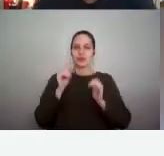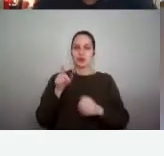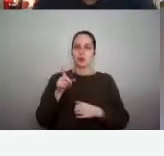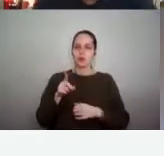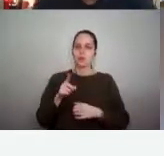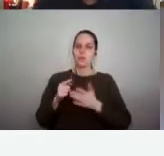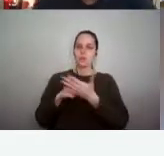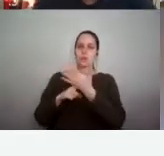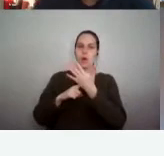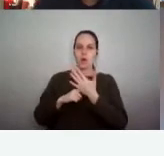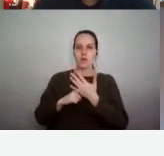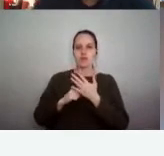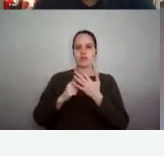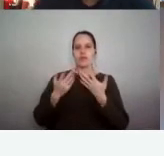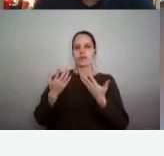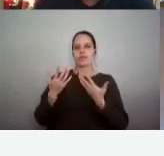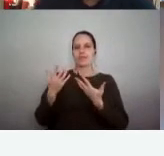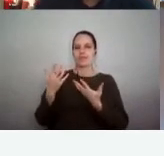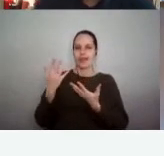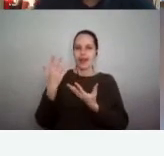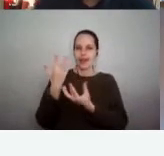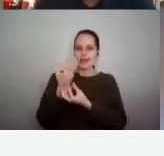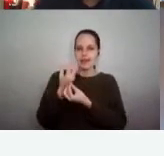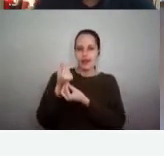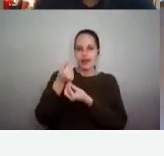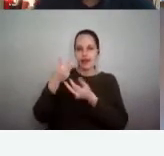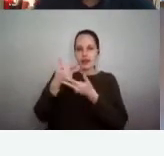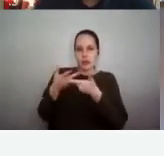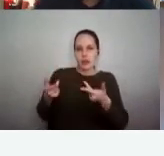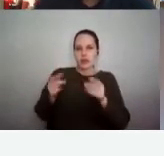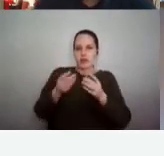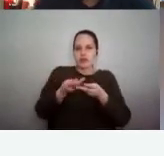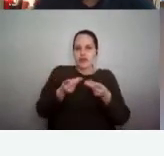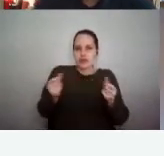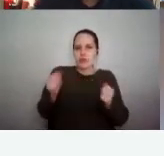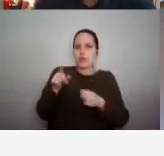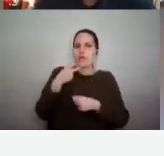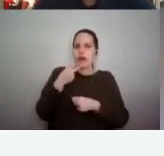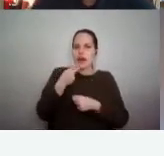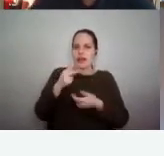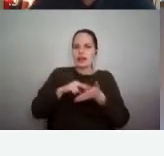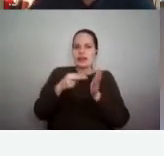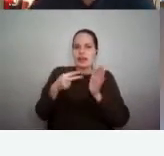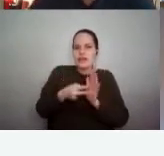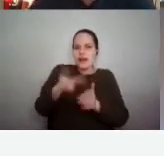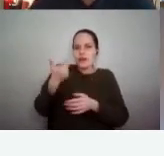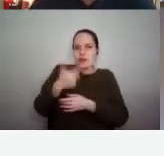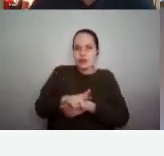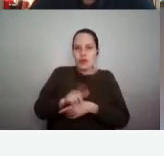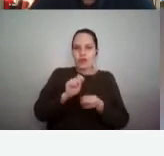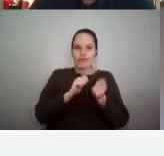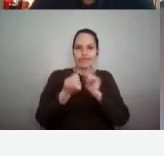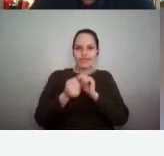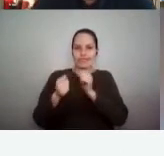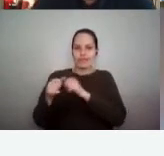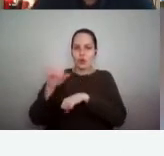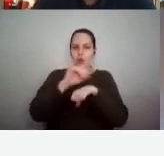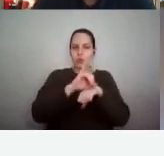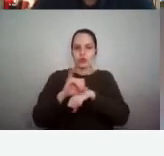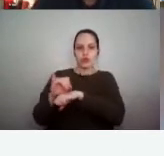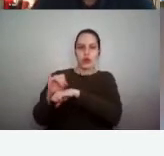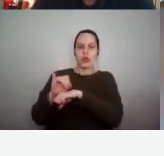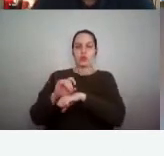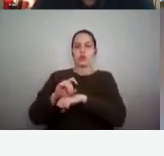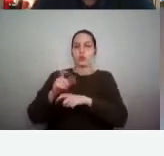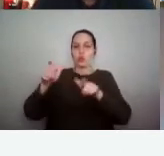né, tu falas muito da ressignificação, da experimentação, dessa transformação lúdica e criativa de um cenário que seria tão duro, que é trabalhar